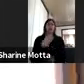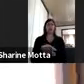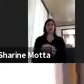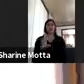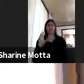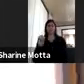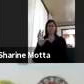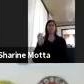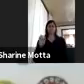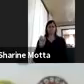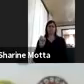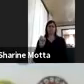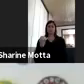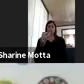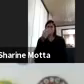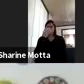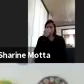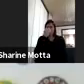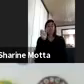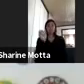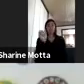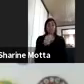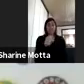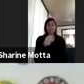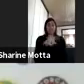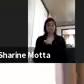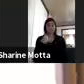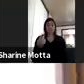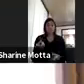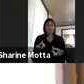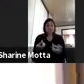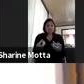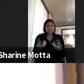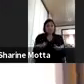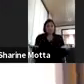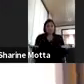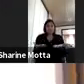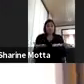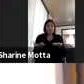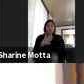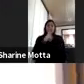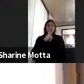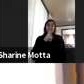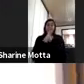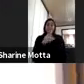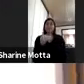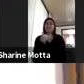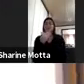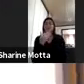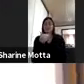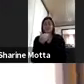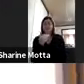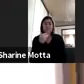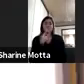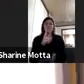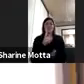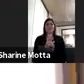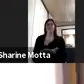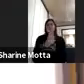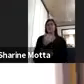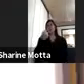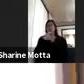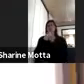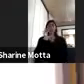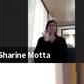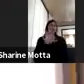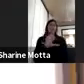né? Nós estamos vendo o resultado e não adianta continuar com esse mesmo remédio de precarizar mais